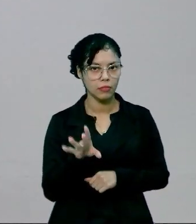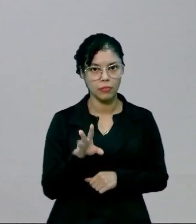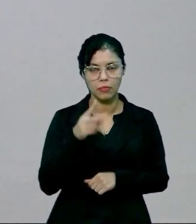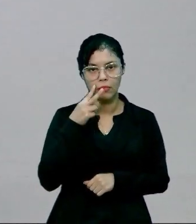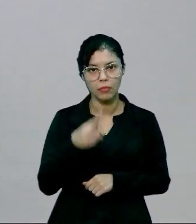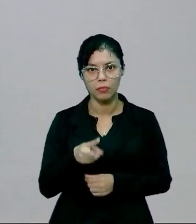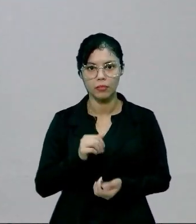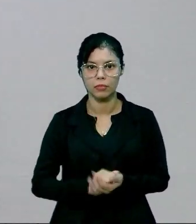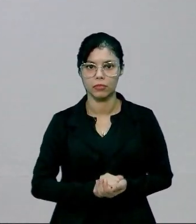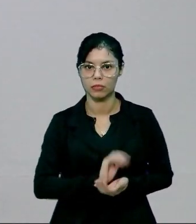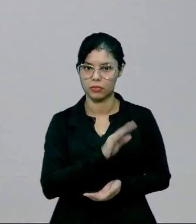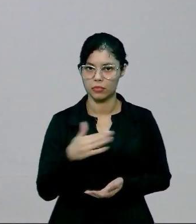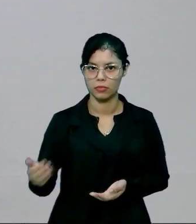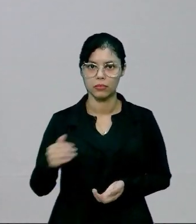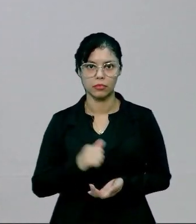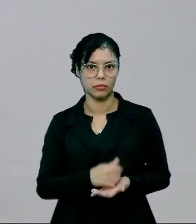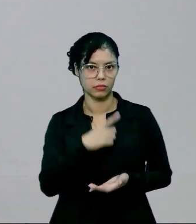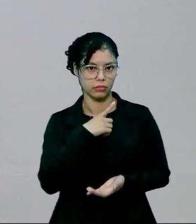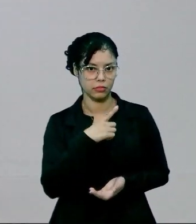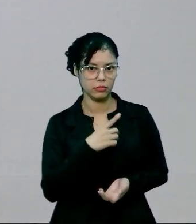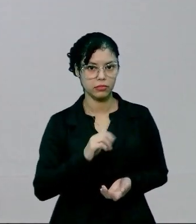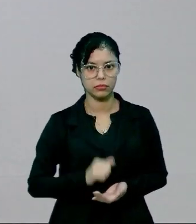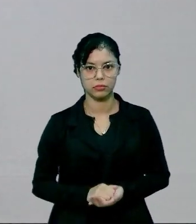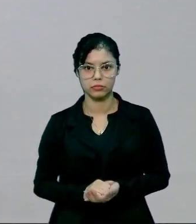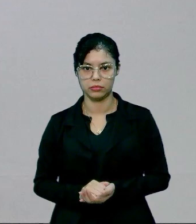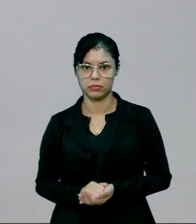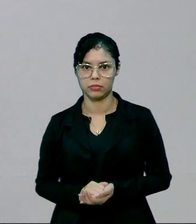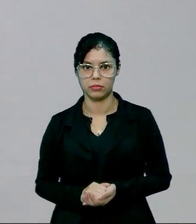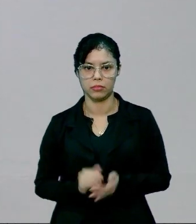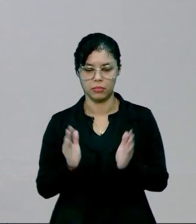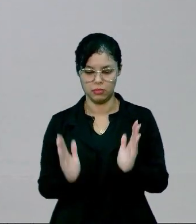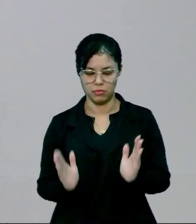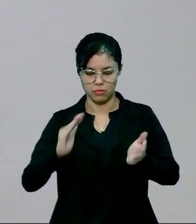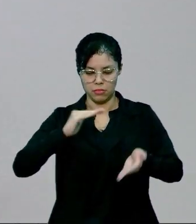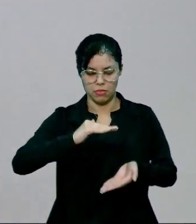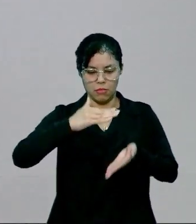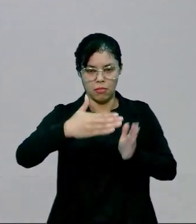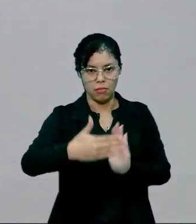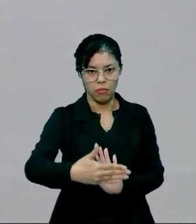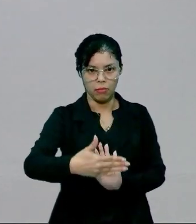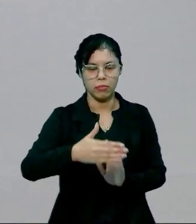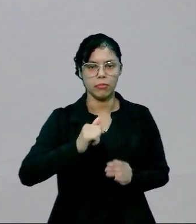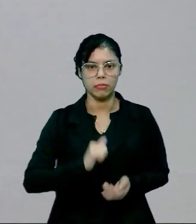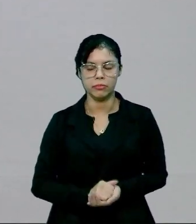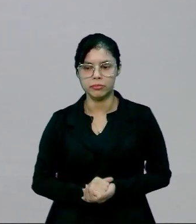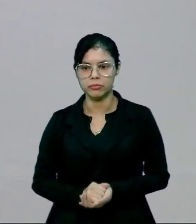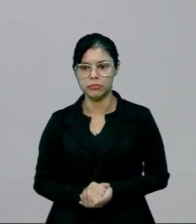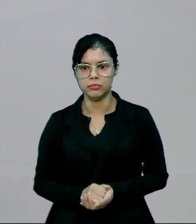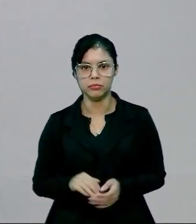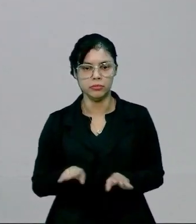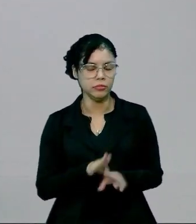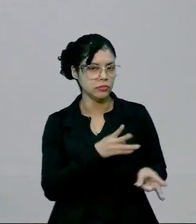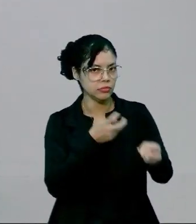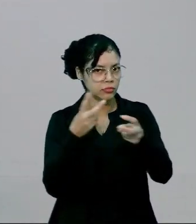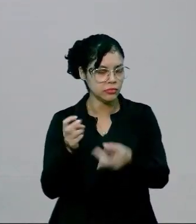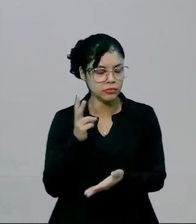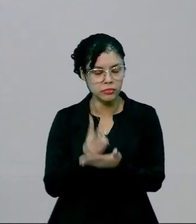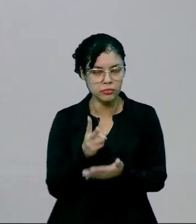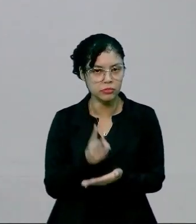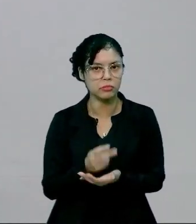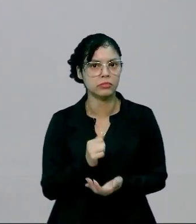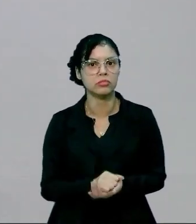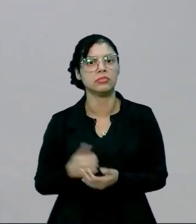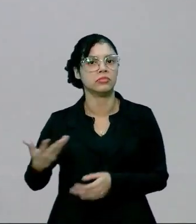pessoal, que quando nós temos aqui o cubo e a pirâmide, devemos observar sempre